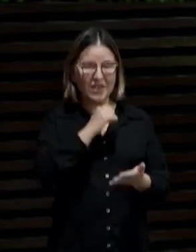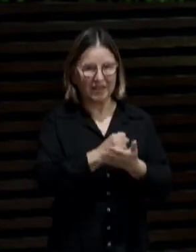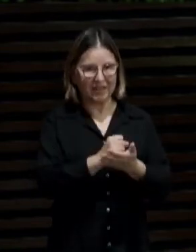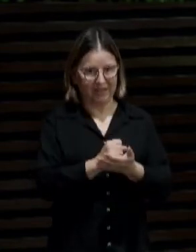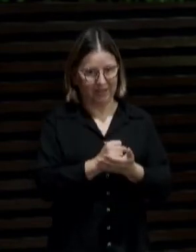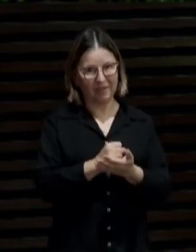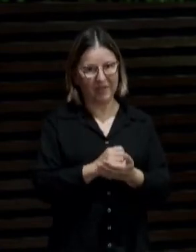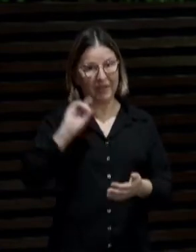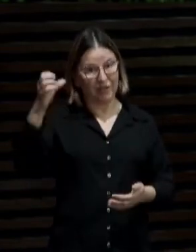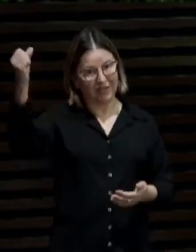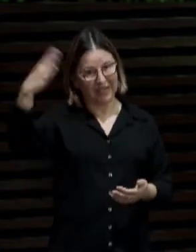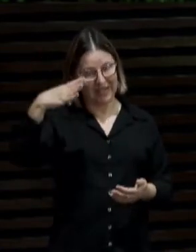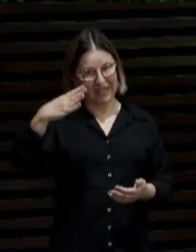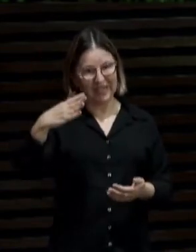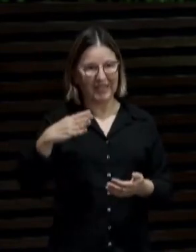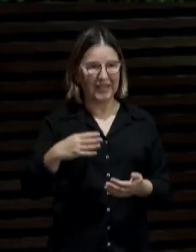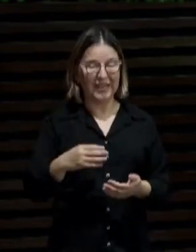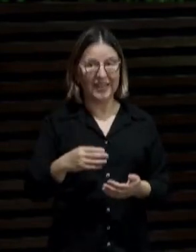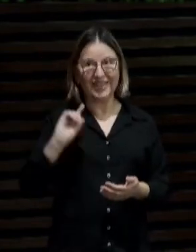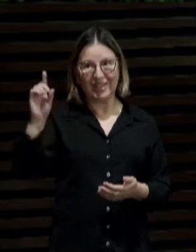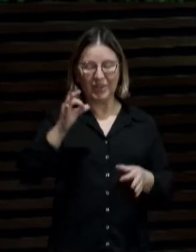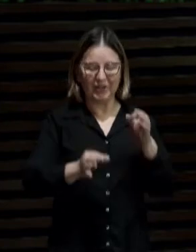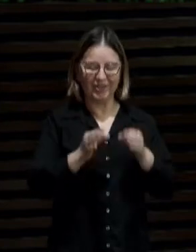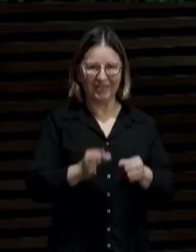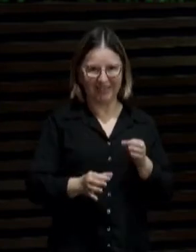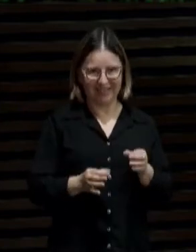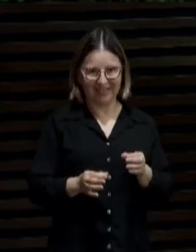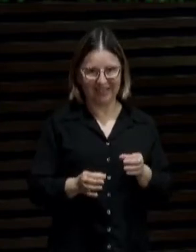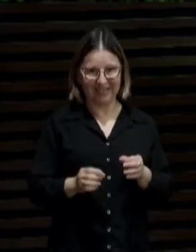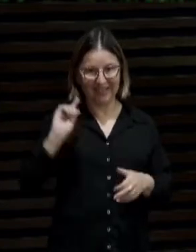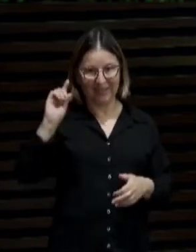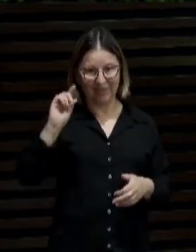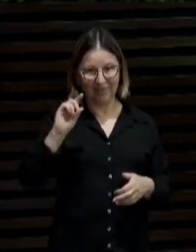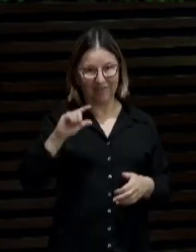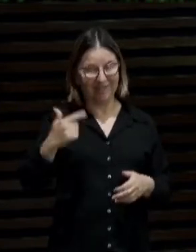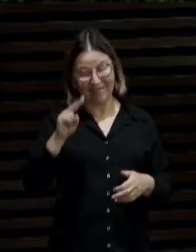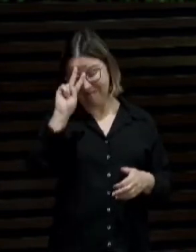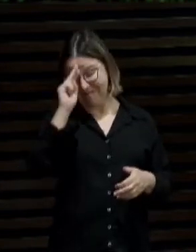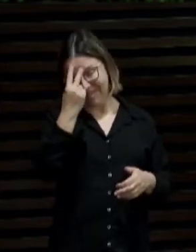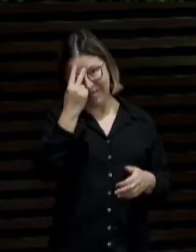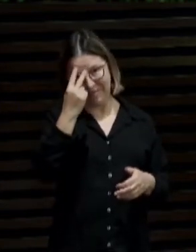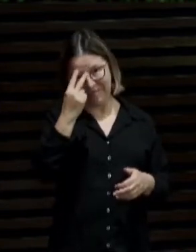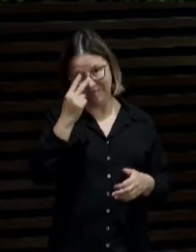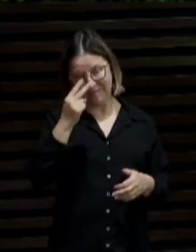da justiça e da ira. Em Deus não há mudança, nem sombra de mudança. Ele é o mesmo.